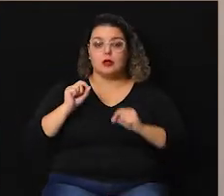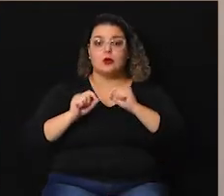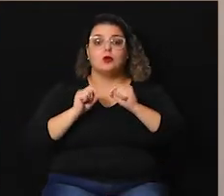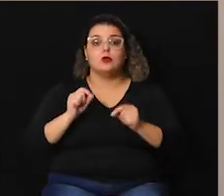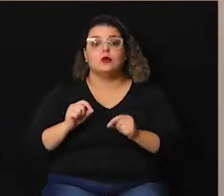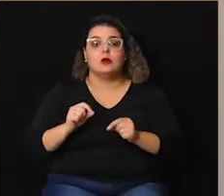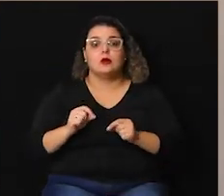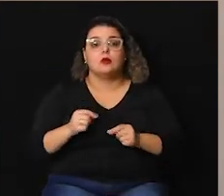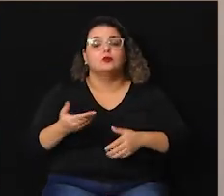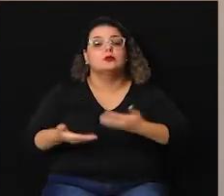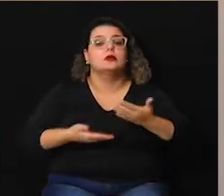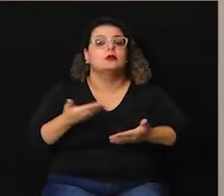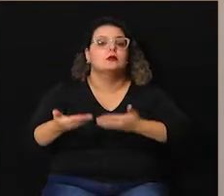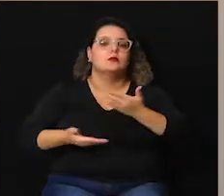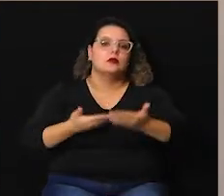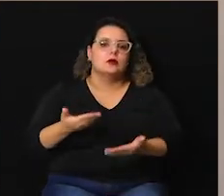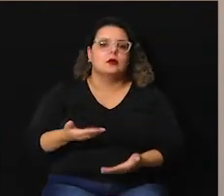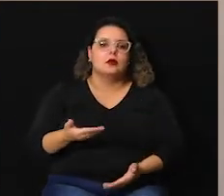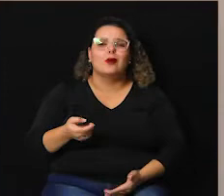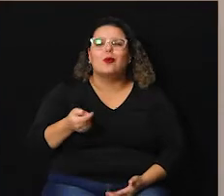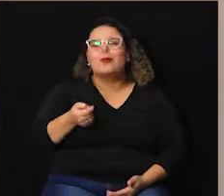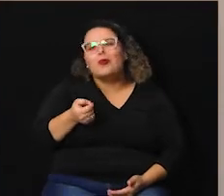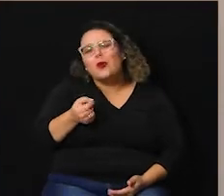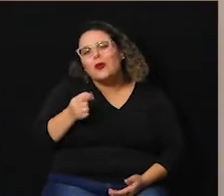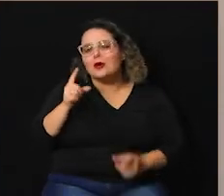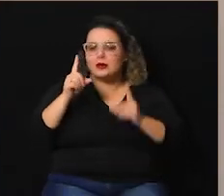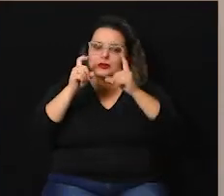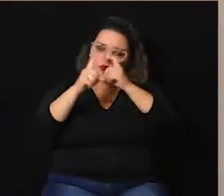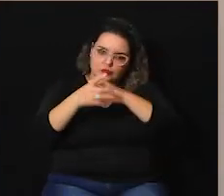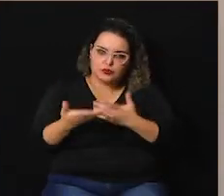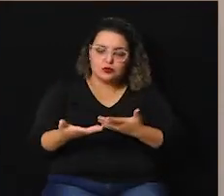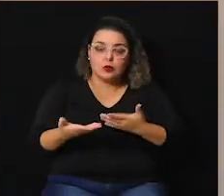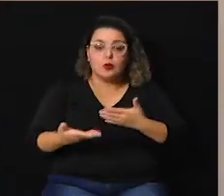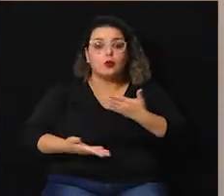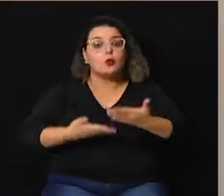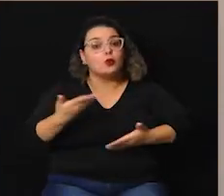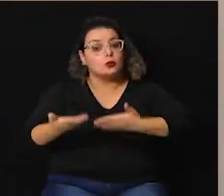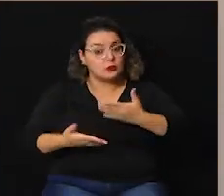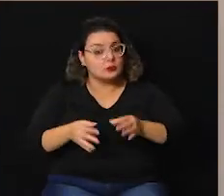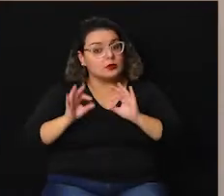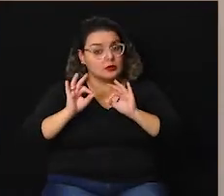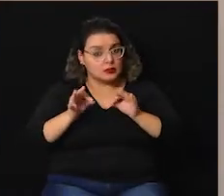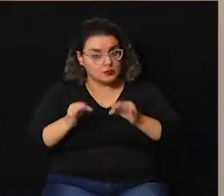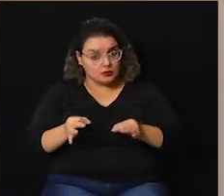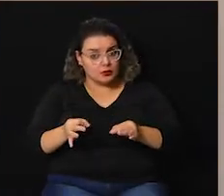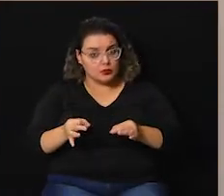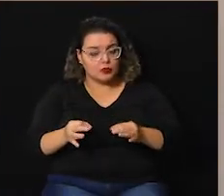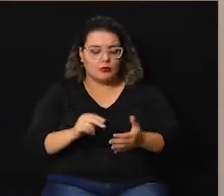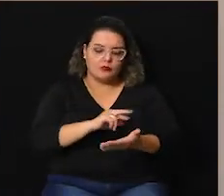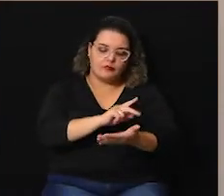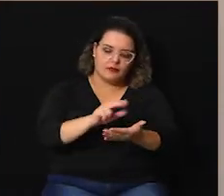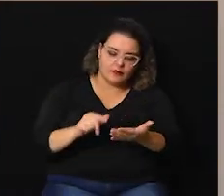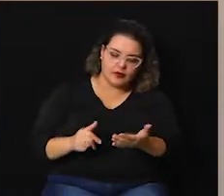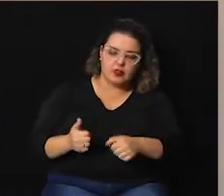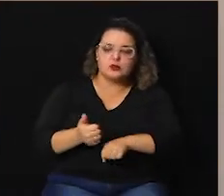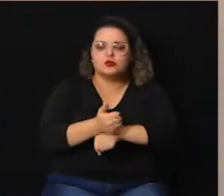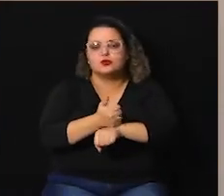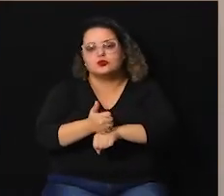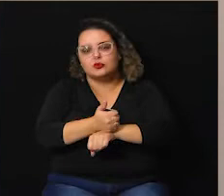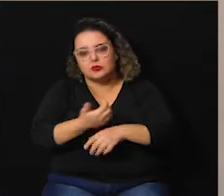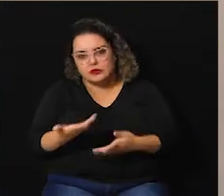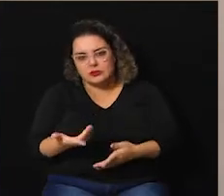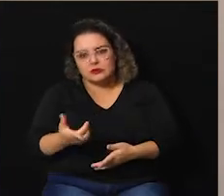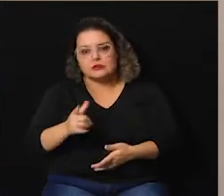dizer, a recuperação, é um pouquinho mais difícil. Com um tratamento adequado, multiprofissional, hoje nós